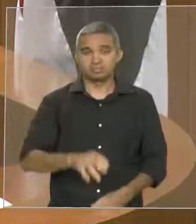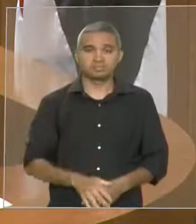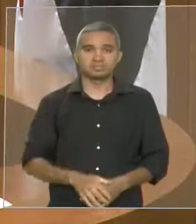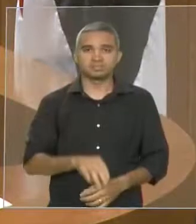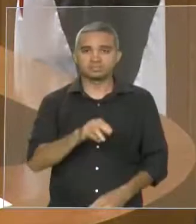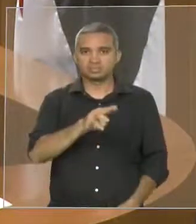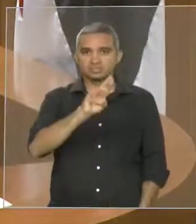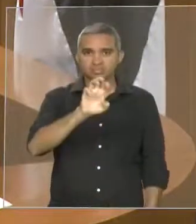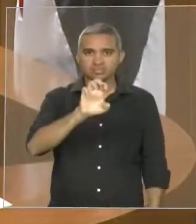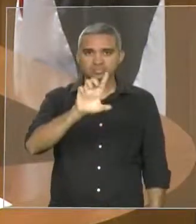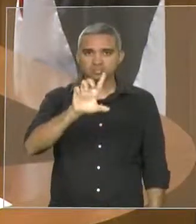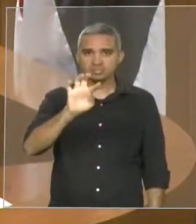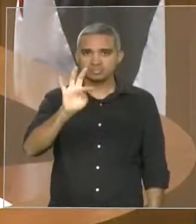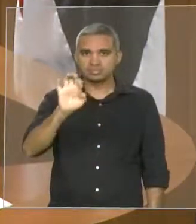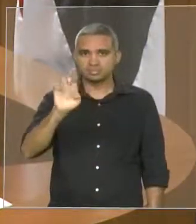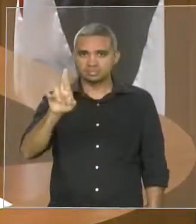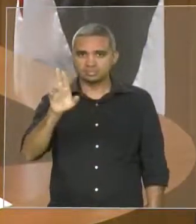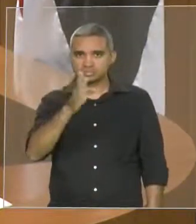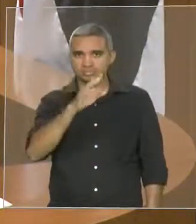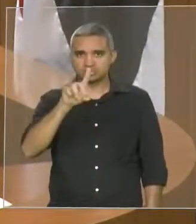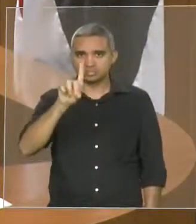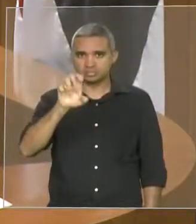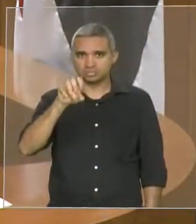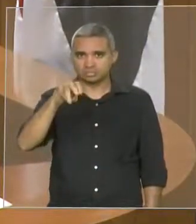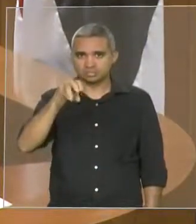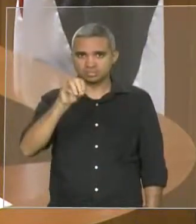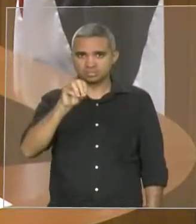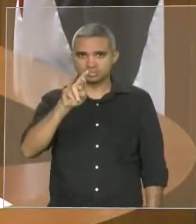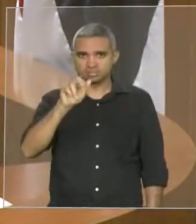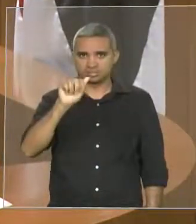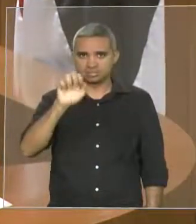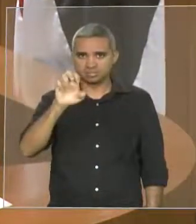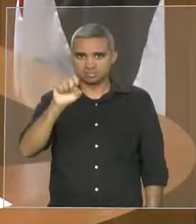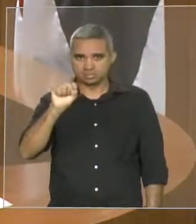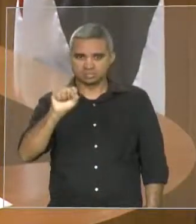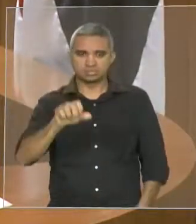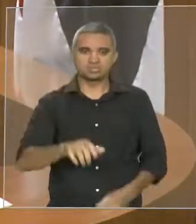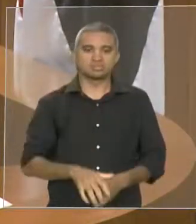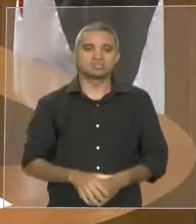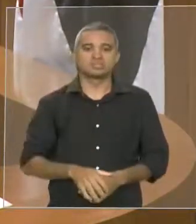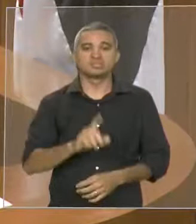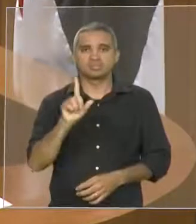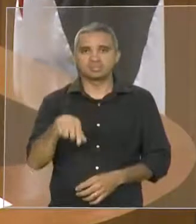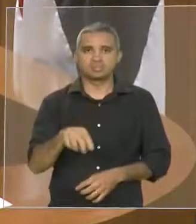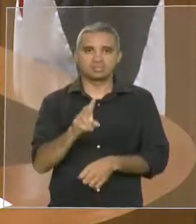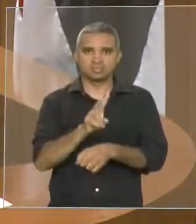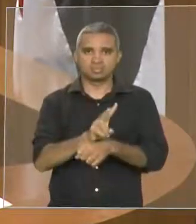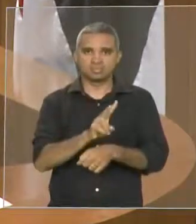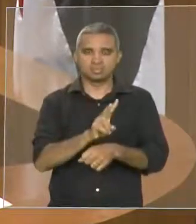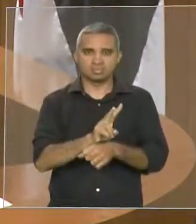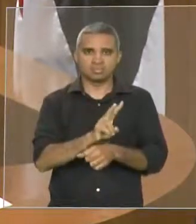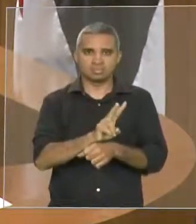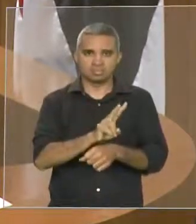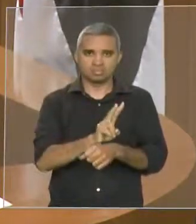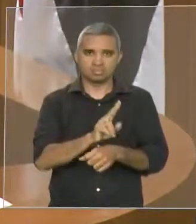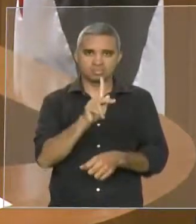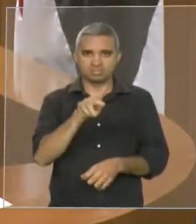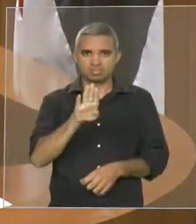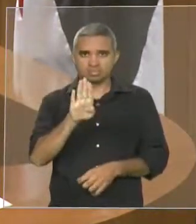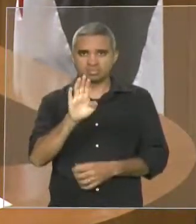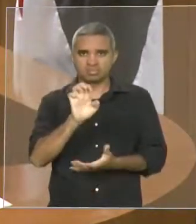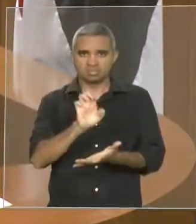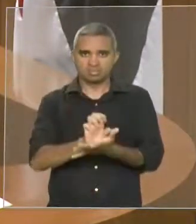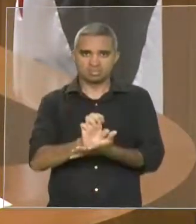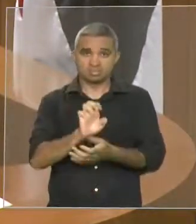Welter de Moraes Lima, defensor público geral do Estado, a excelentíssima